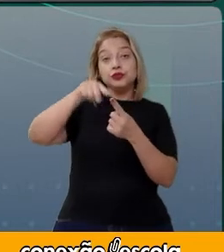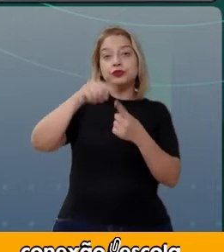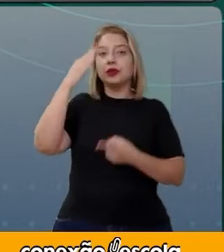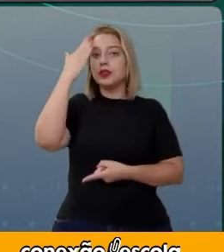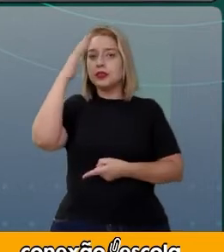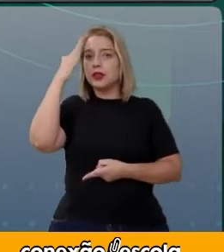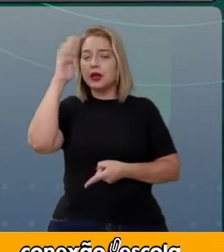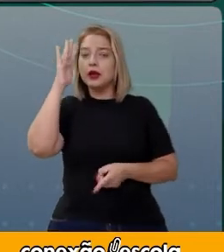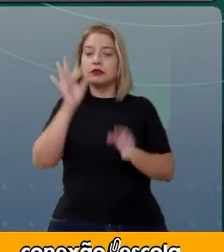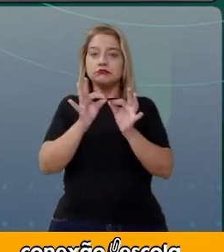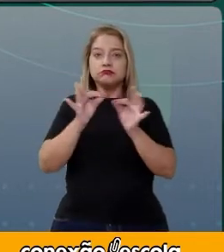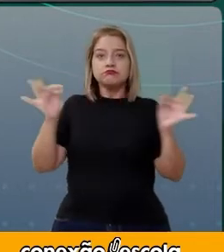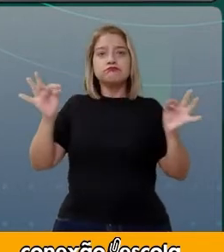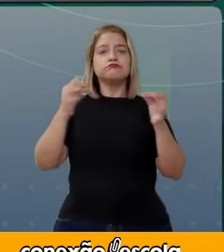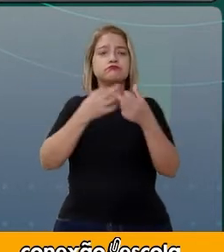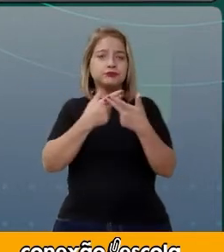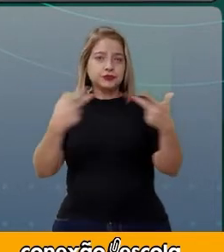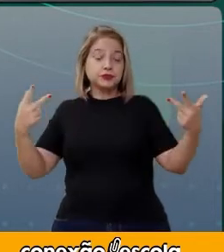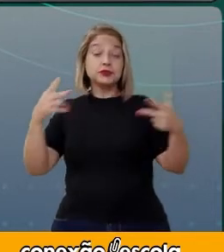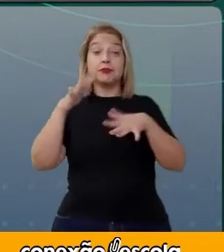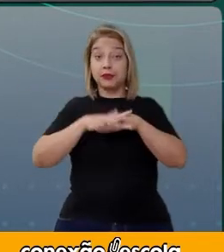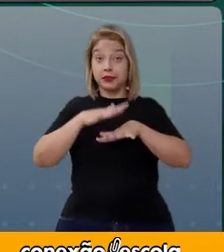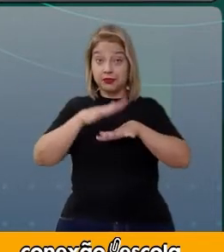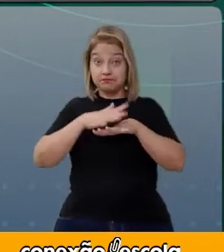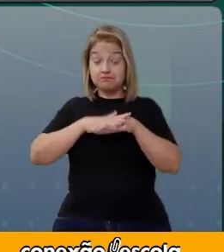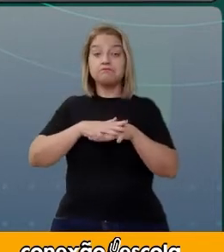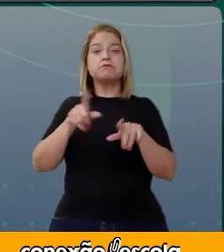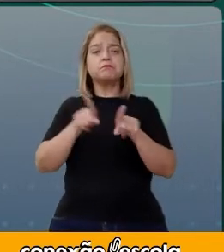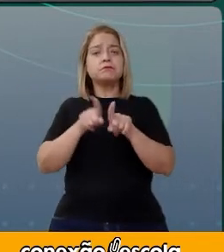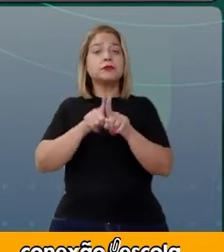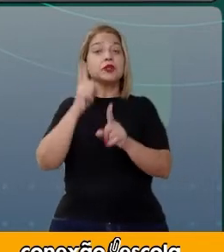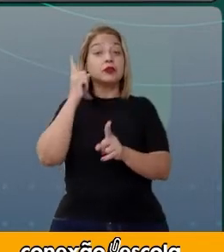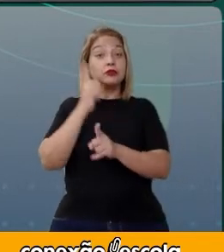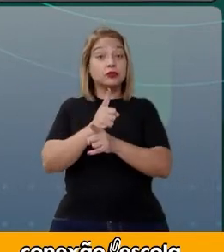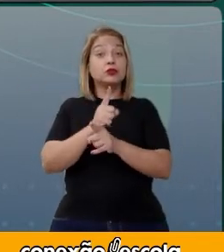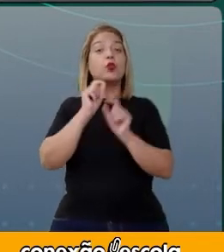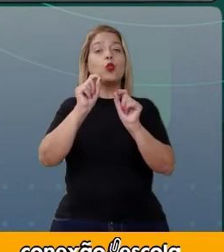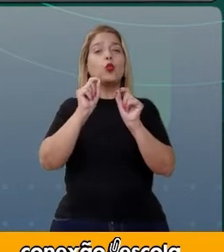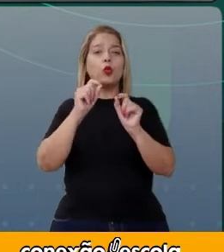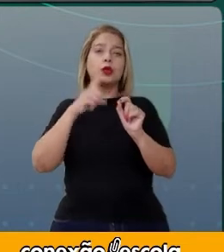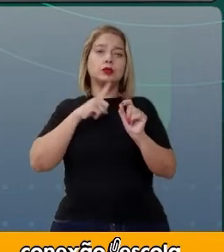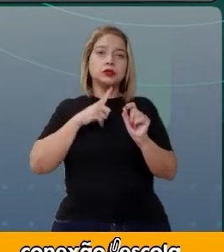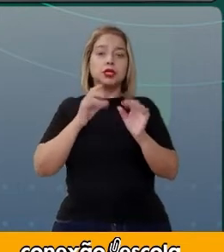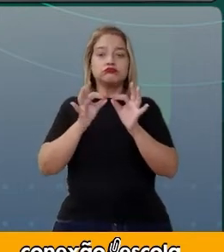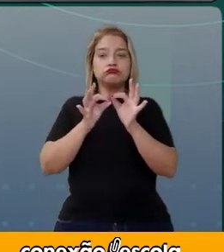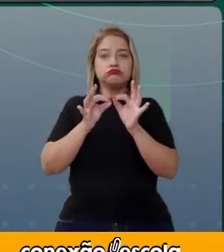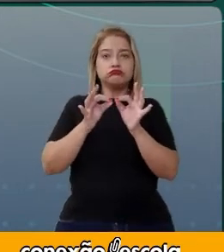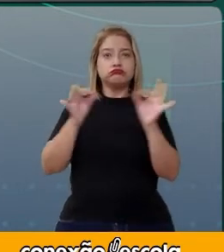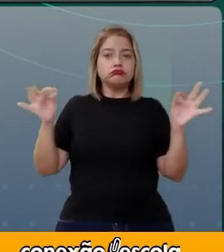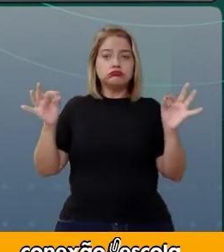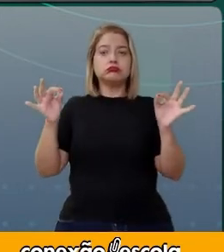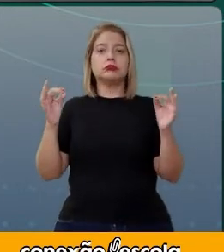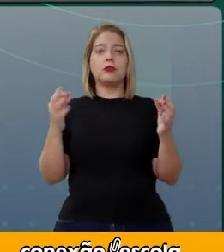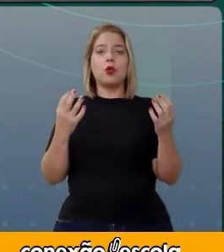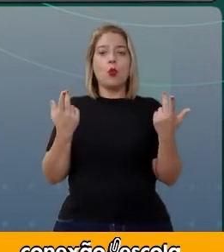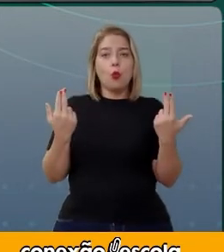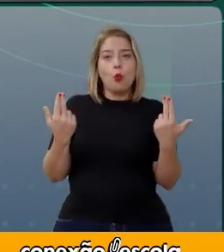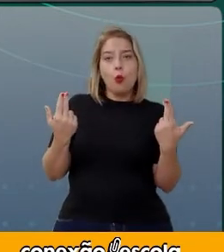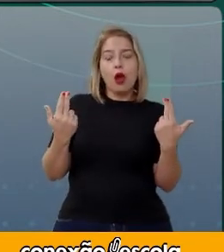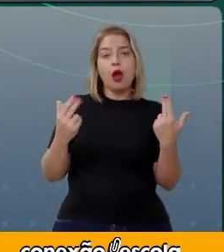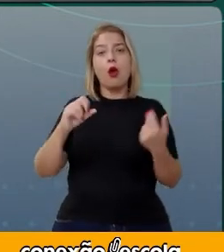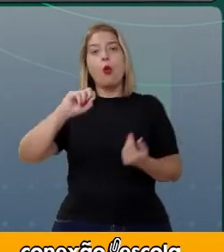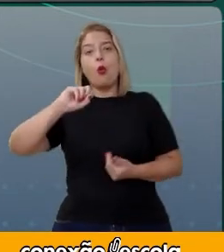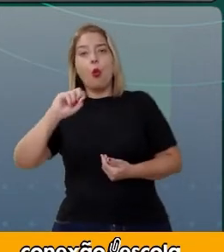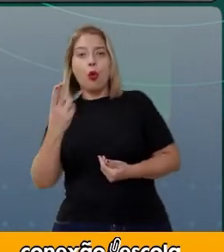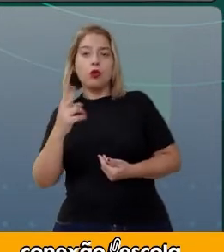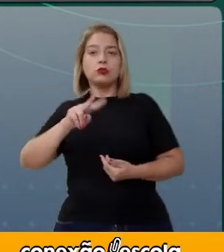grandezas matemáticas. Iremos identificar se duas grandezas são diretamente ou